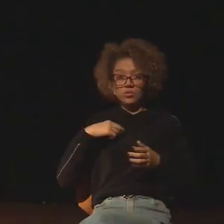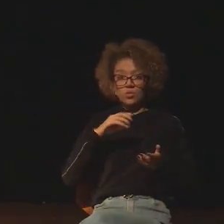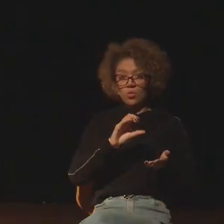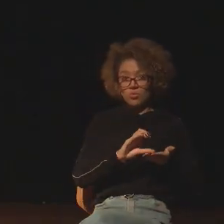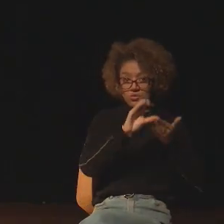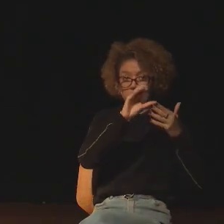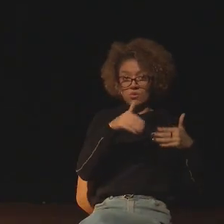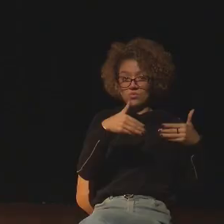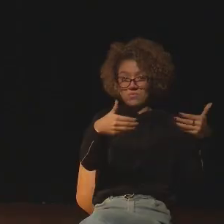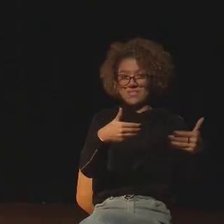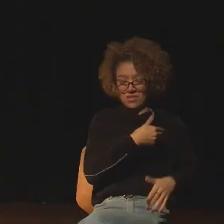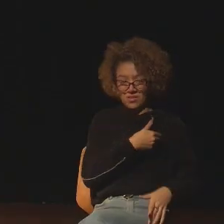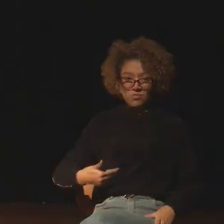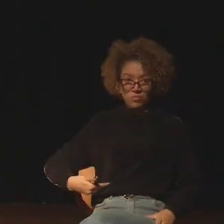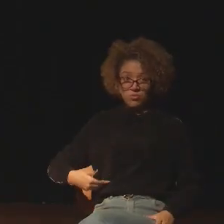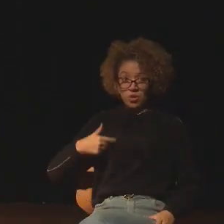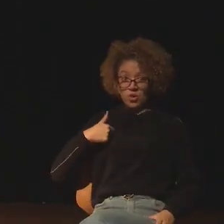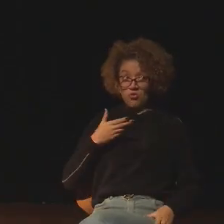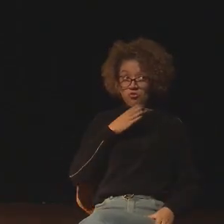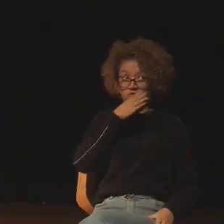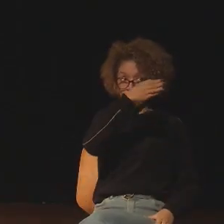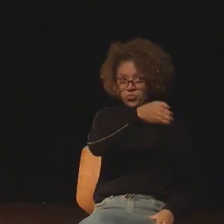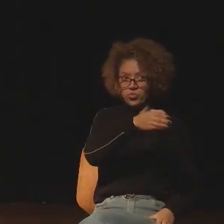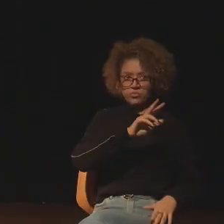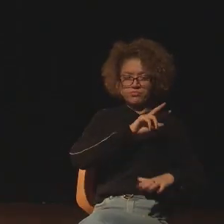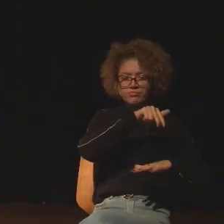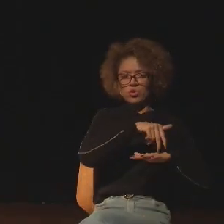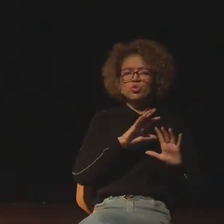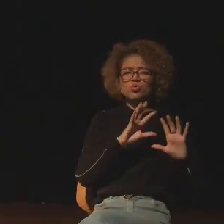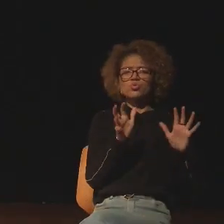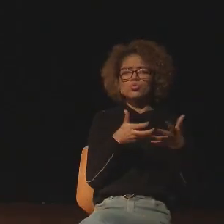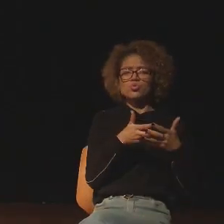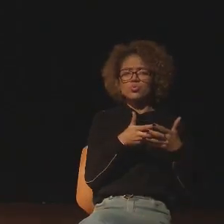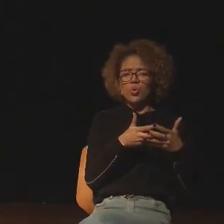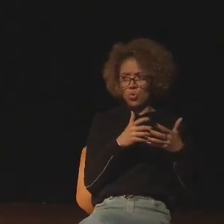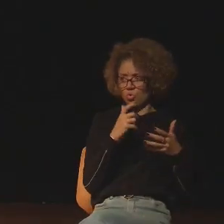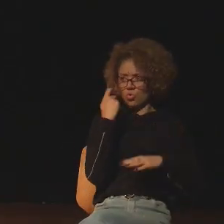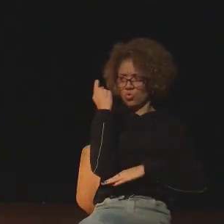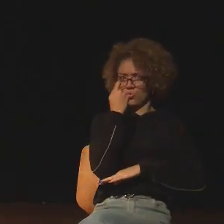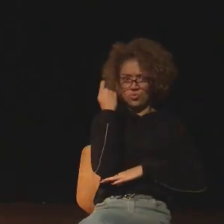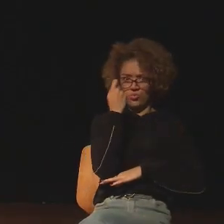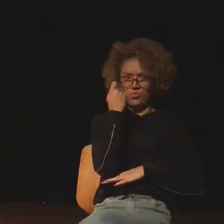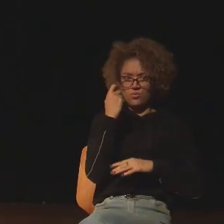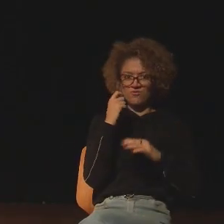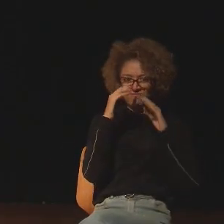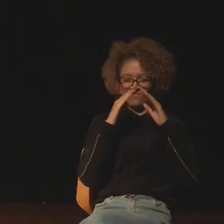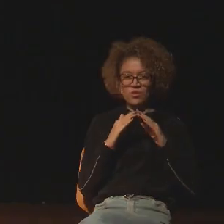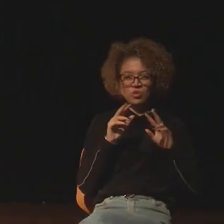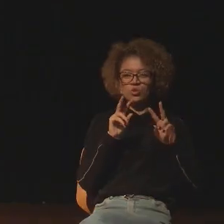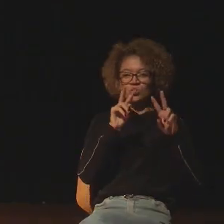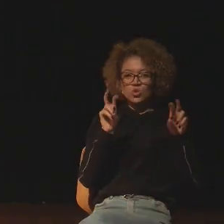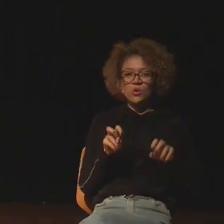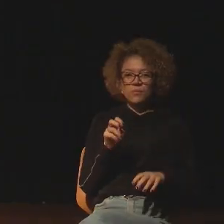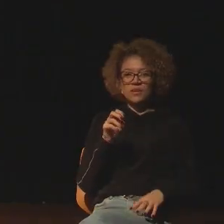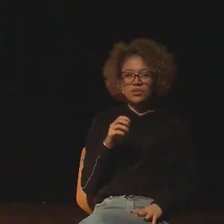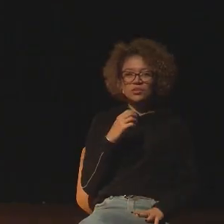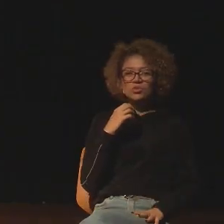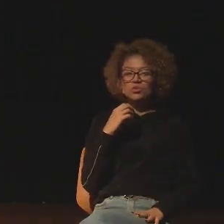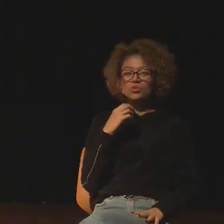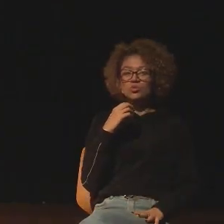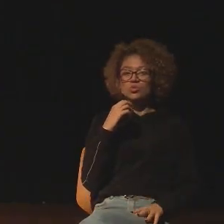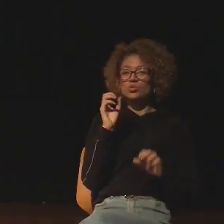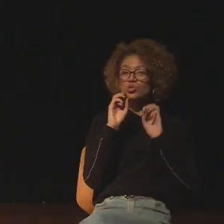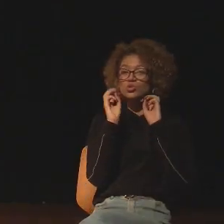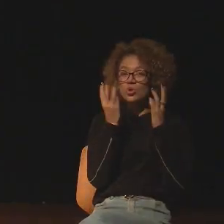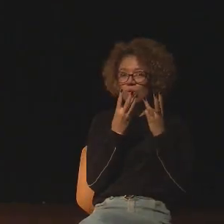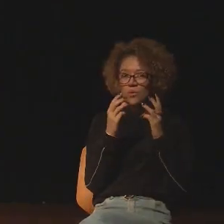Ministério Público para fazer a sustentação oral pelos moradores da Avenida Paulista em relação ao mega show que vai acontecer em setembro,